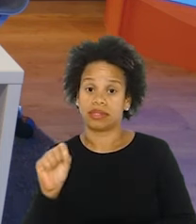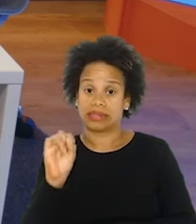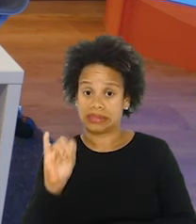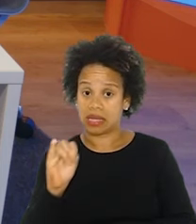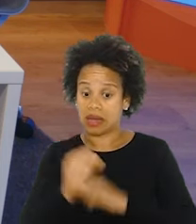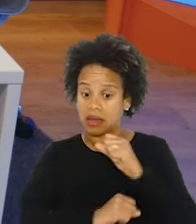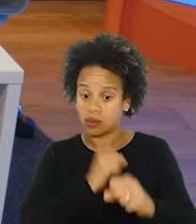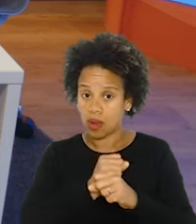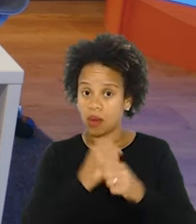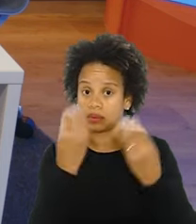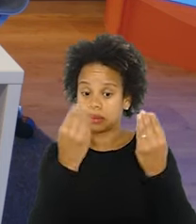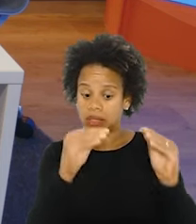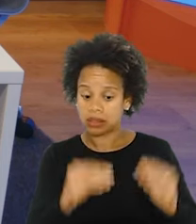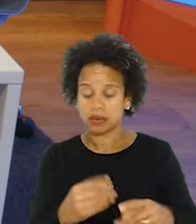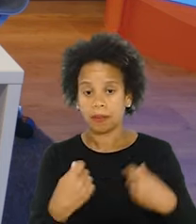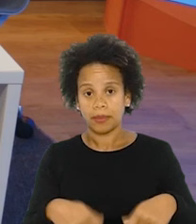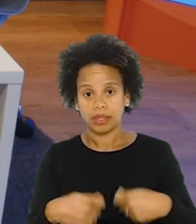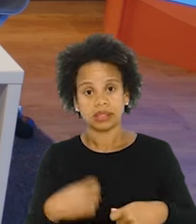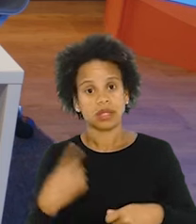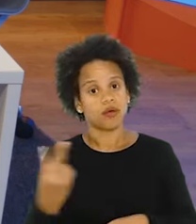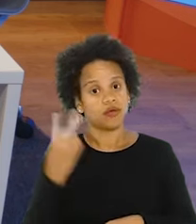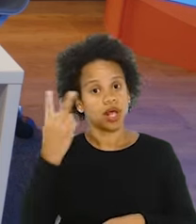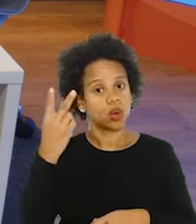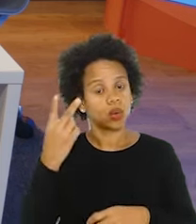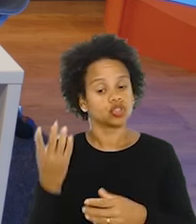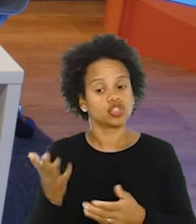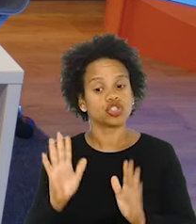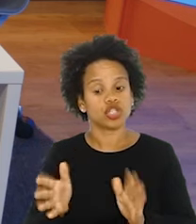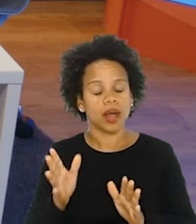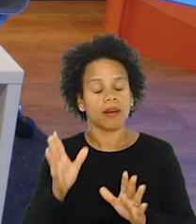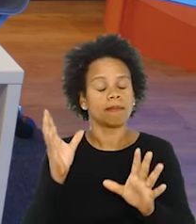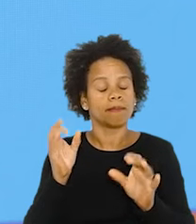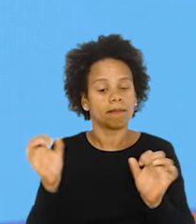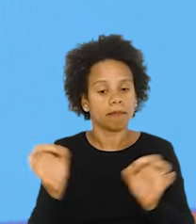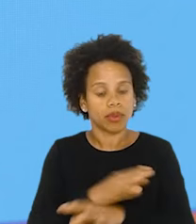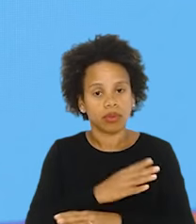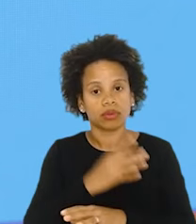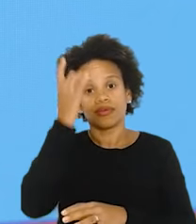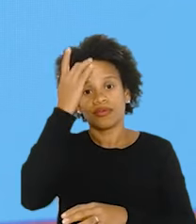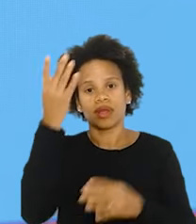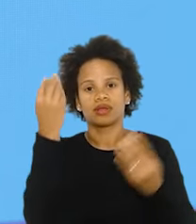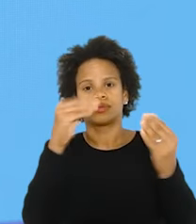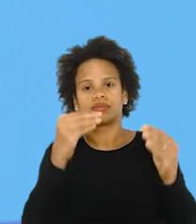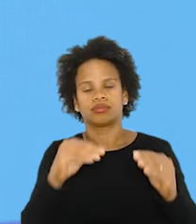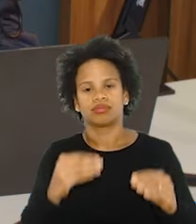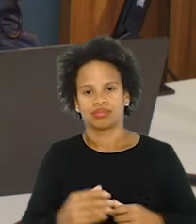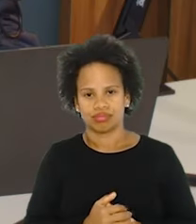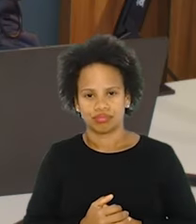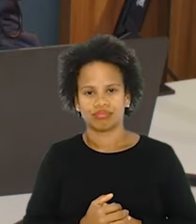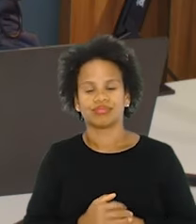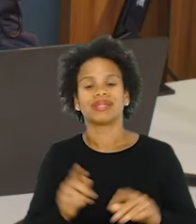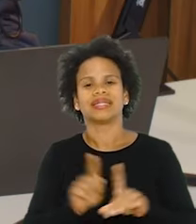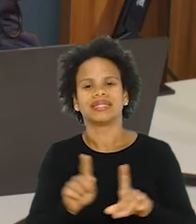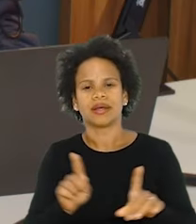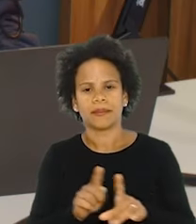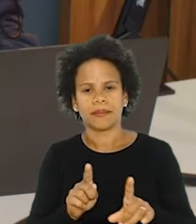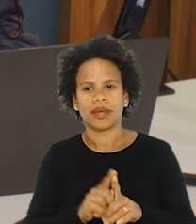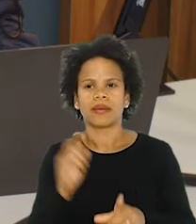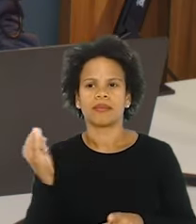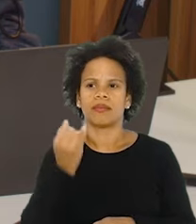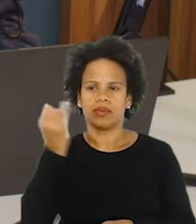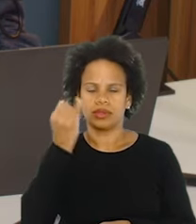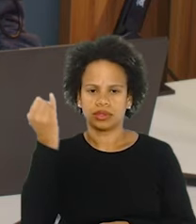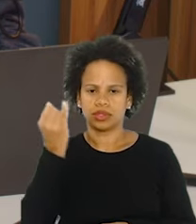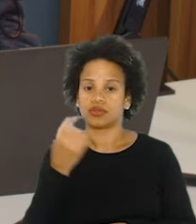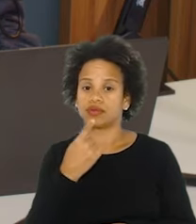anual Você já tem o valor todo na sua mão e fica fácil para você declarar é inclusive eh Diego é bom salientar que assim